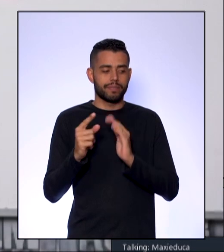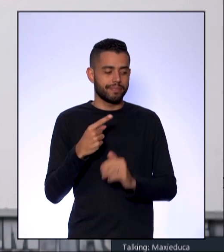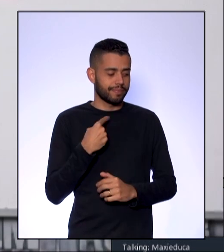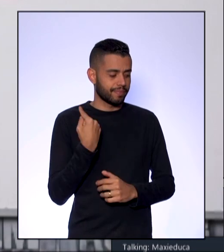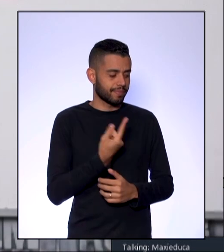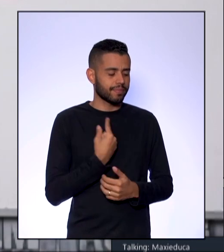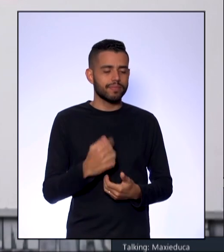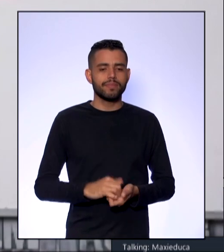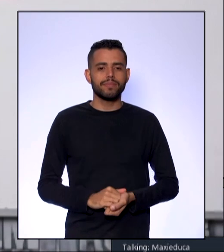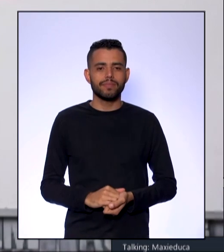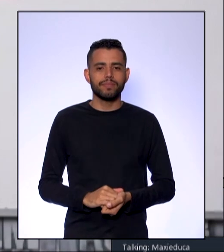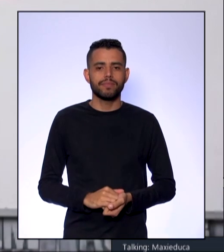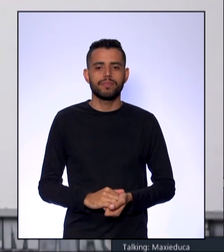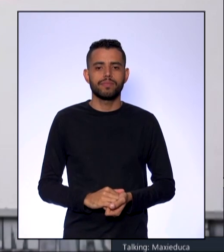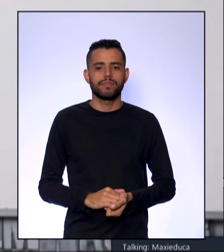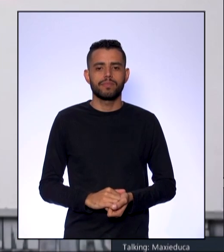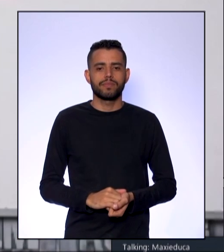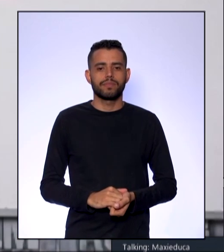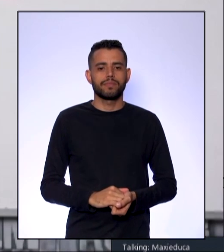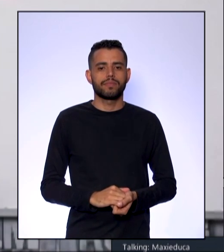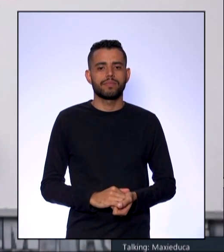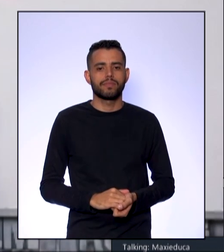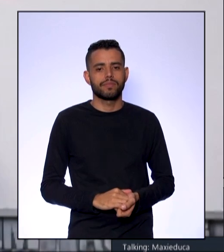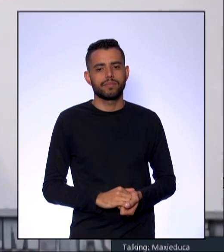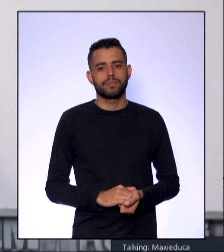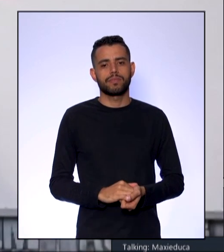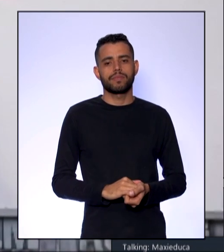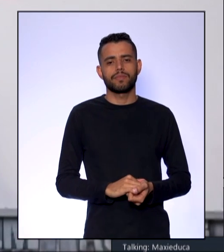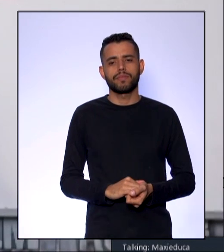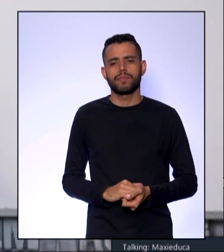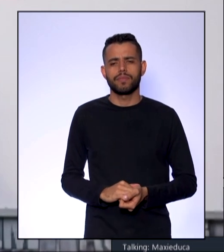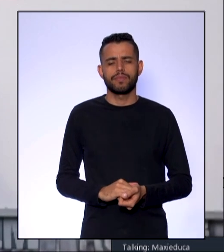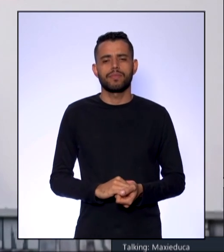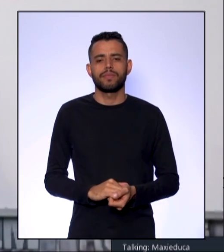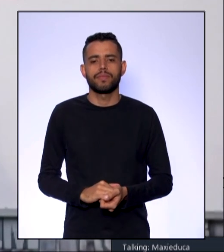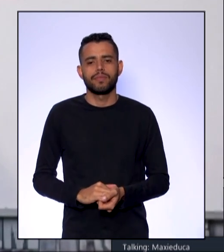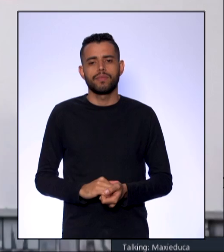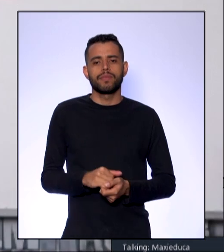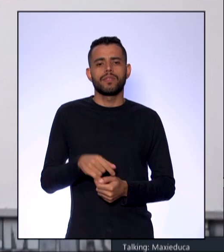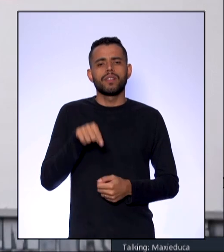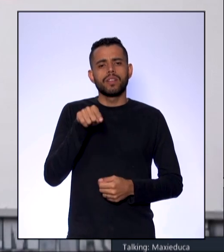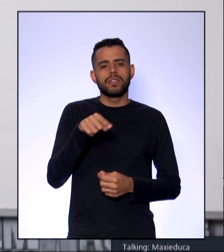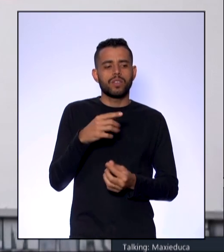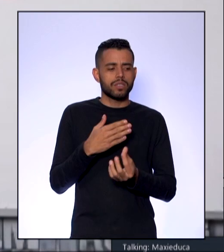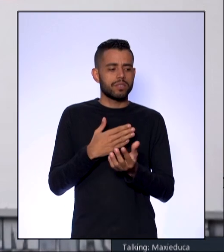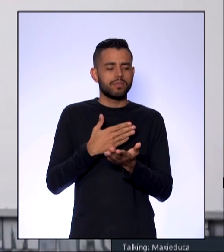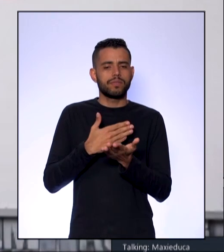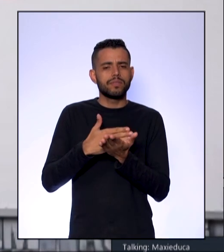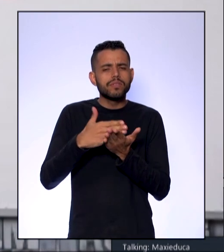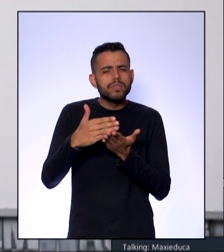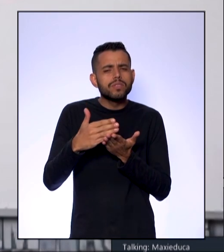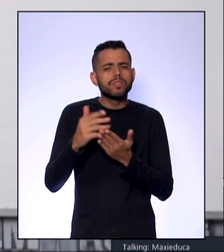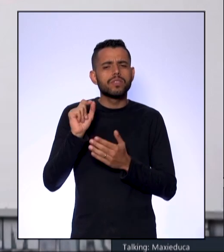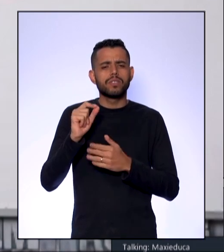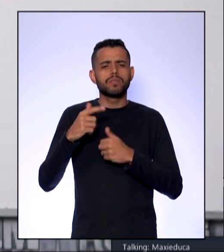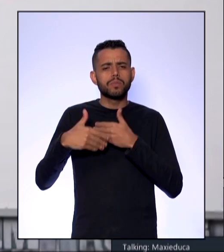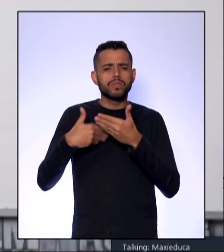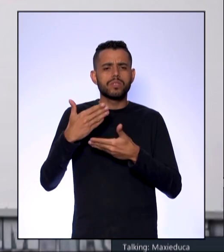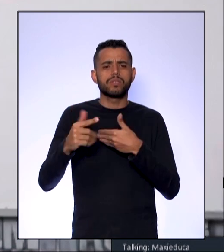gente? Primeiramente, aqui nós começamos a construir o processo